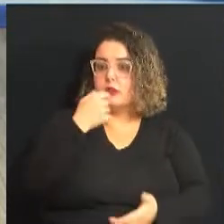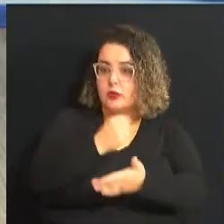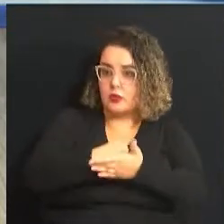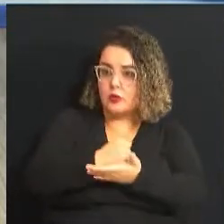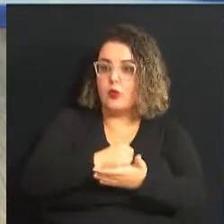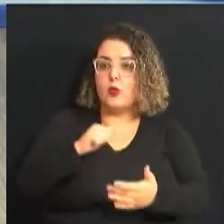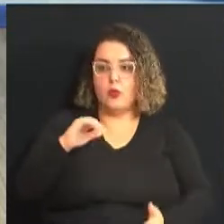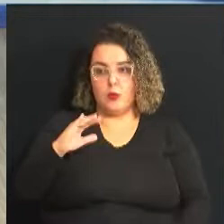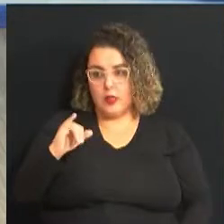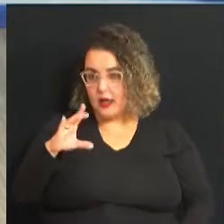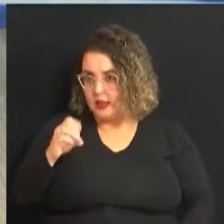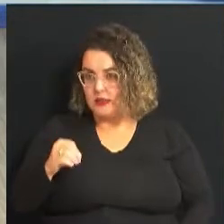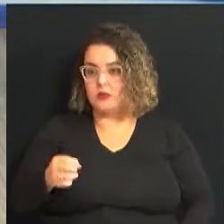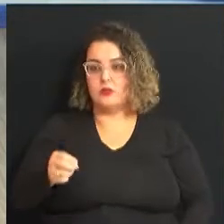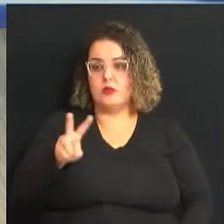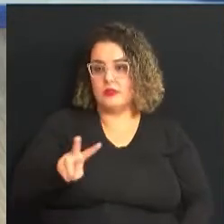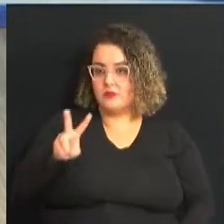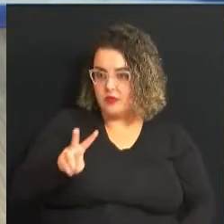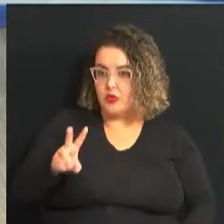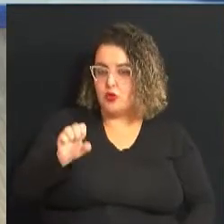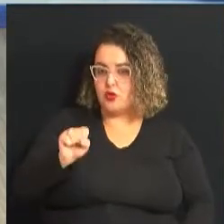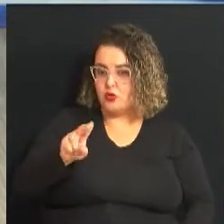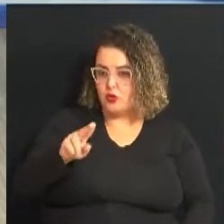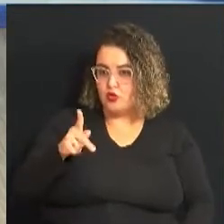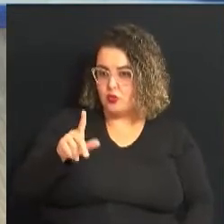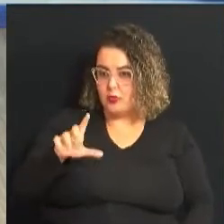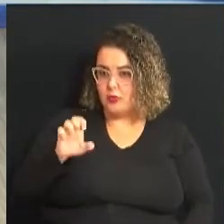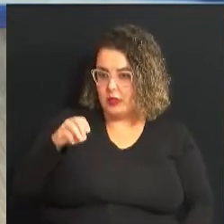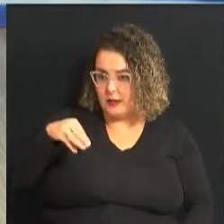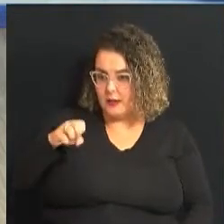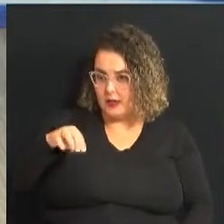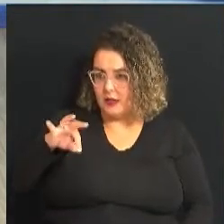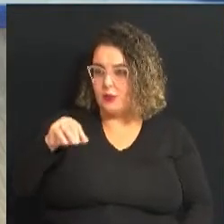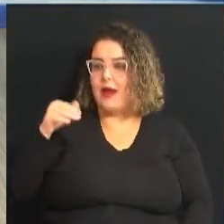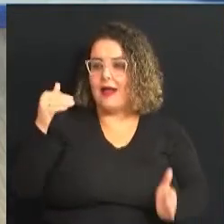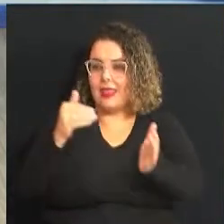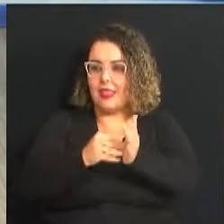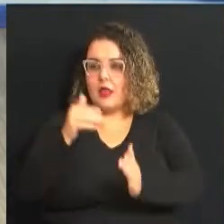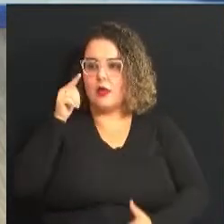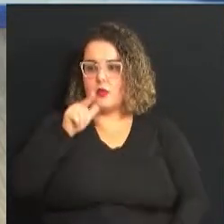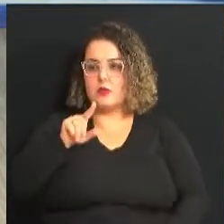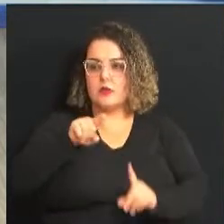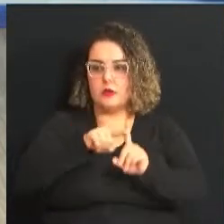fólico, as vitaminas, os suplementos, até conseguir engravidar?